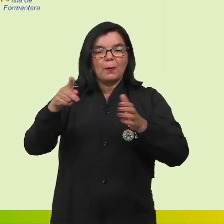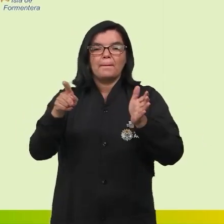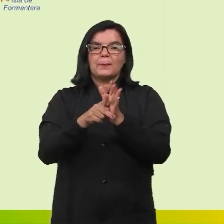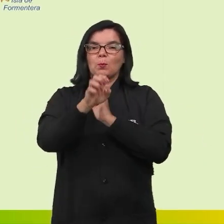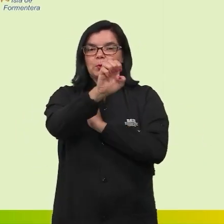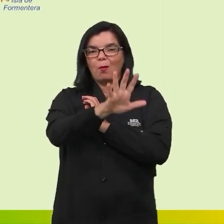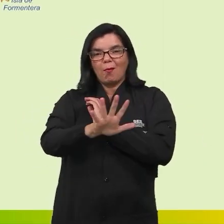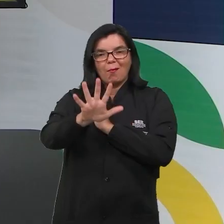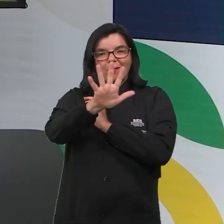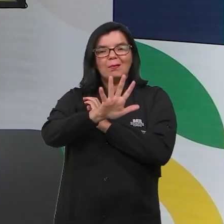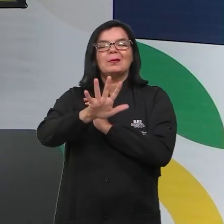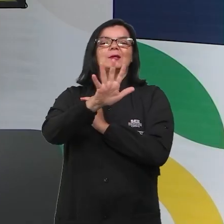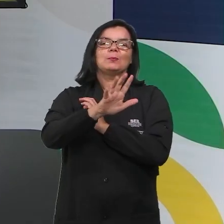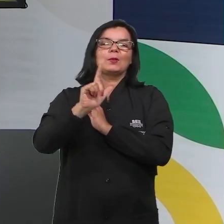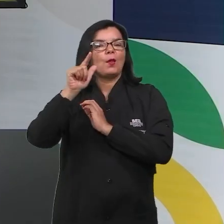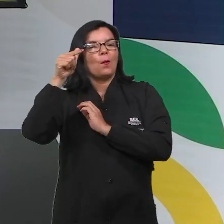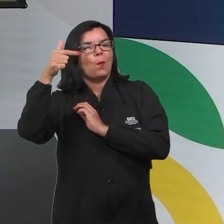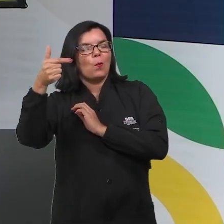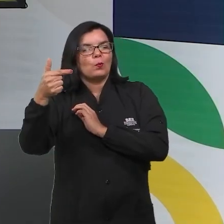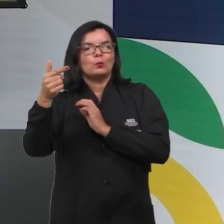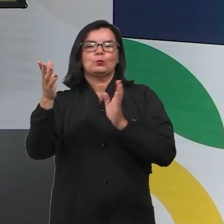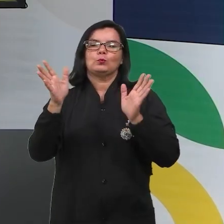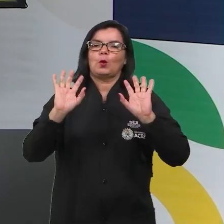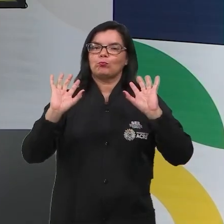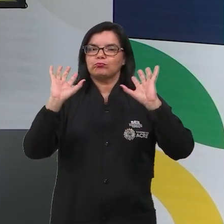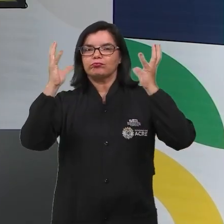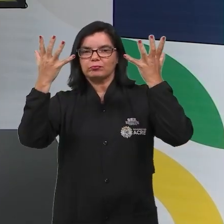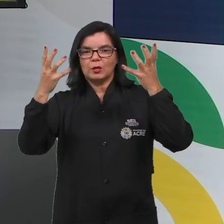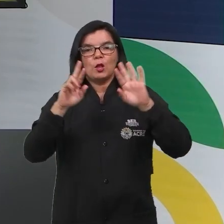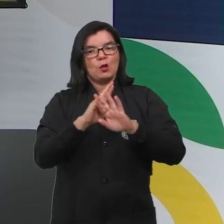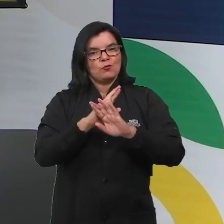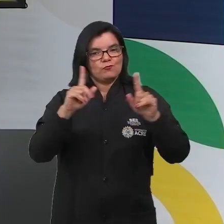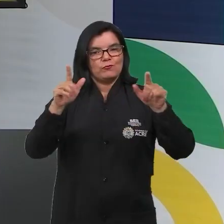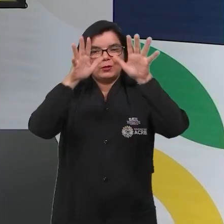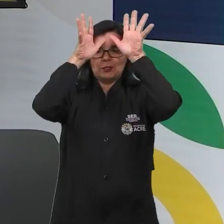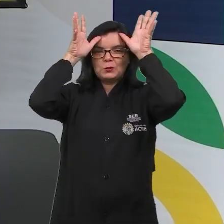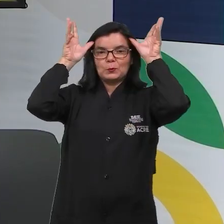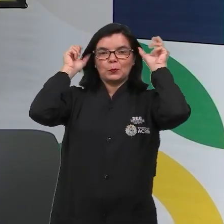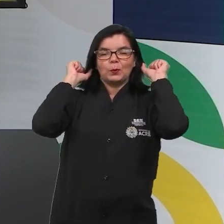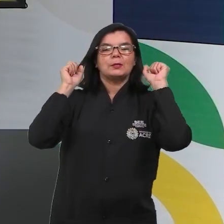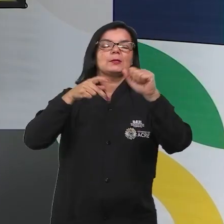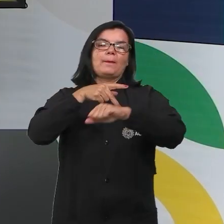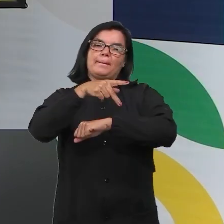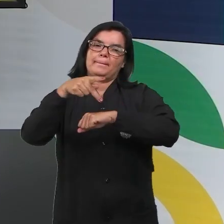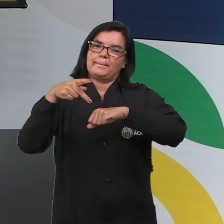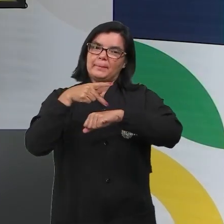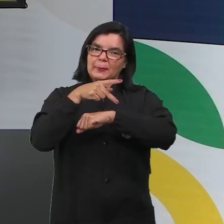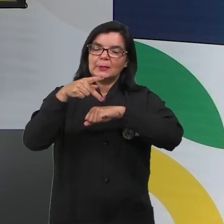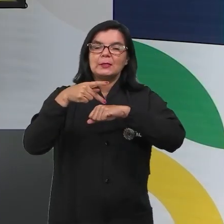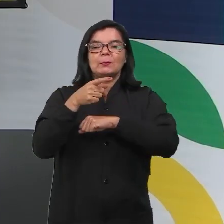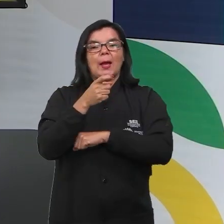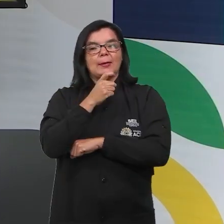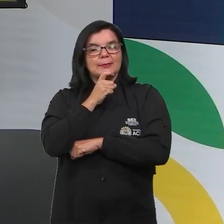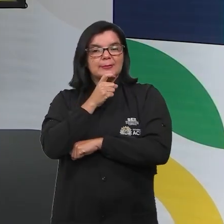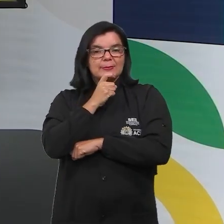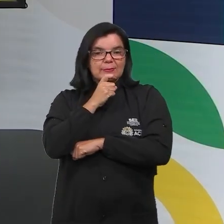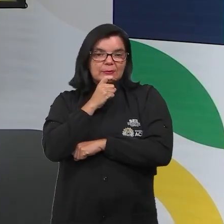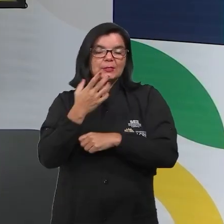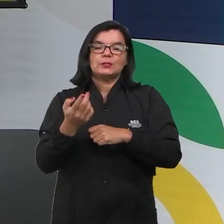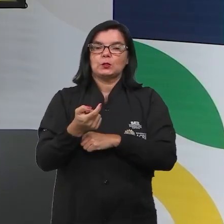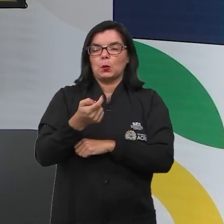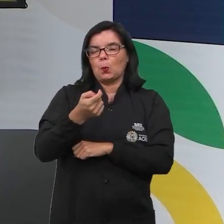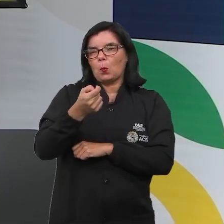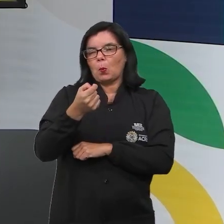já temos uma outra questão climática bem diferente aqui da nossa região. É um país já um pouco mais frio, né, com